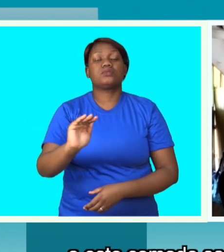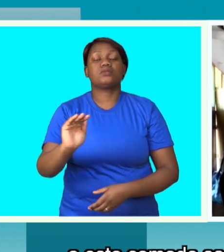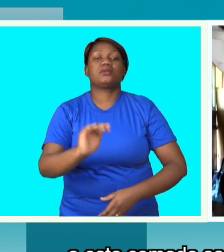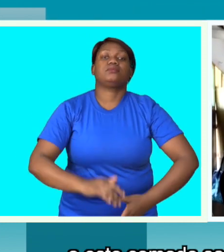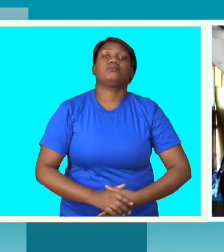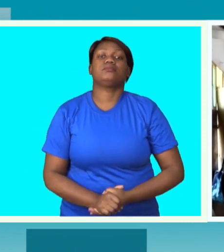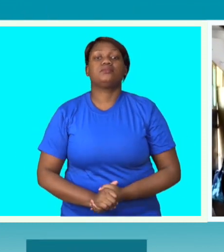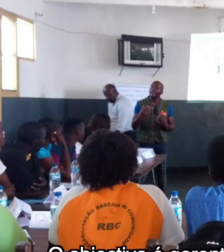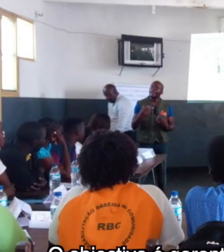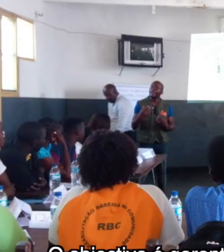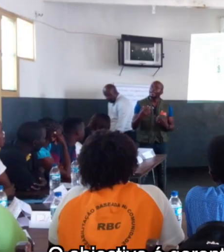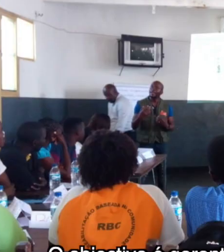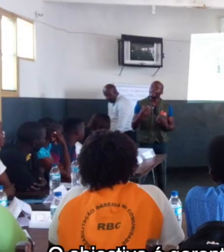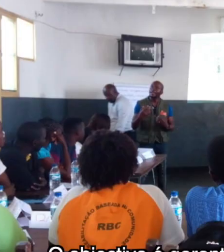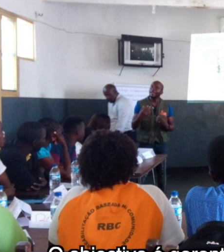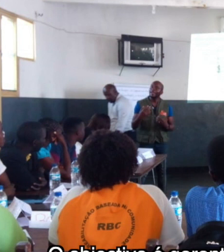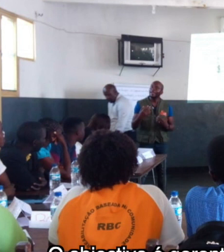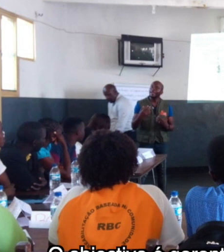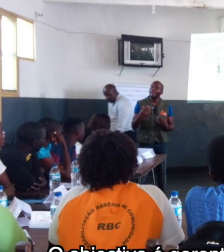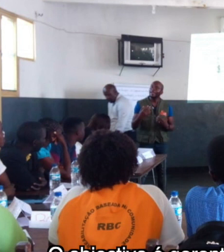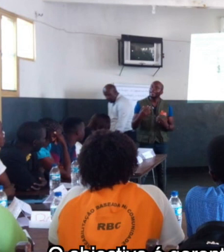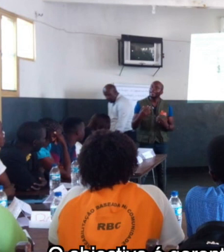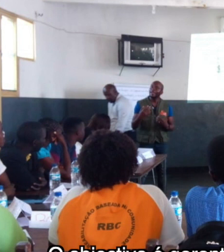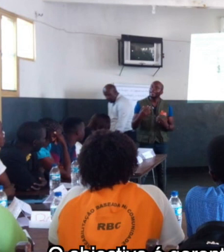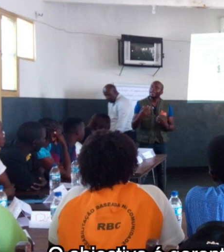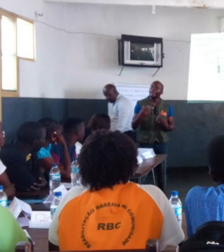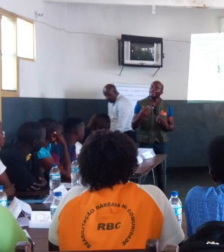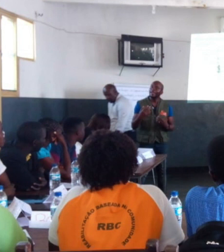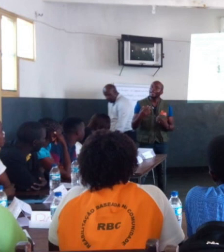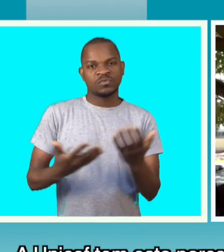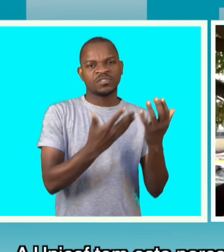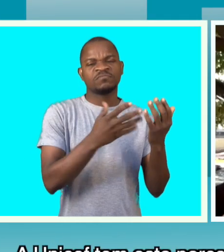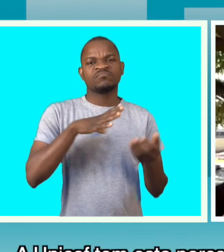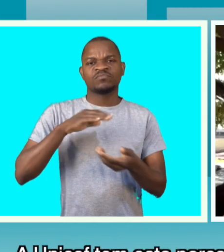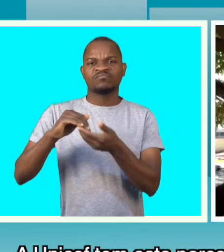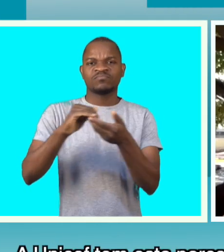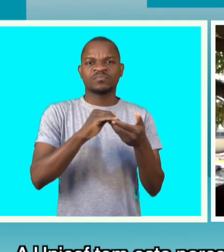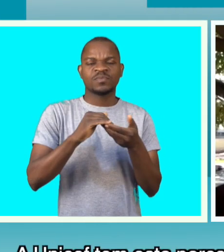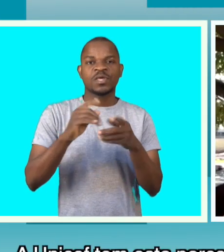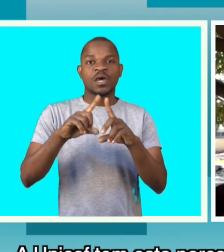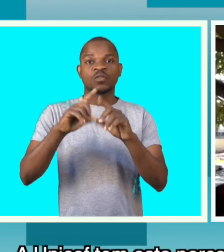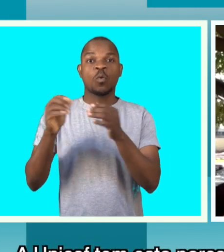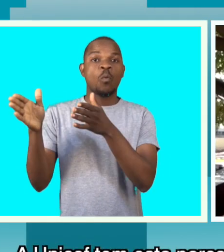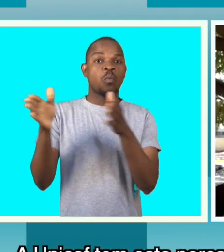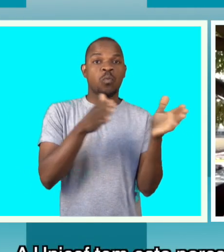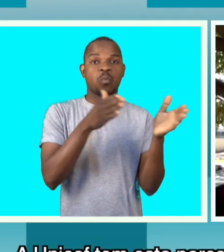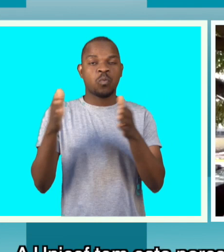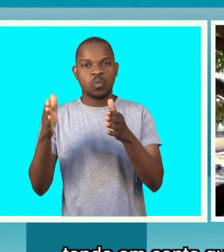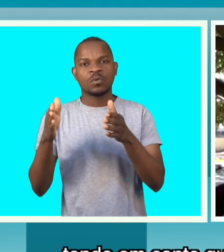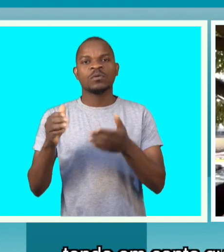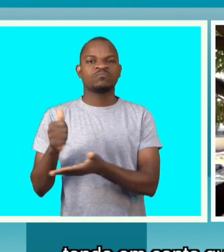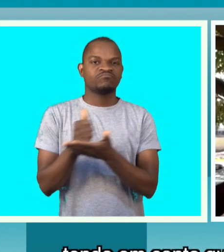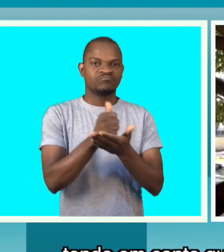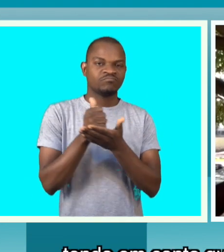Beira. O objetivo é garantir a sua reinserção social. O Unicef tem esta parceria em nome de emergência,